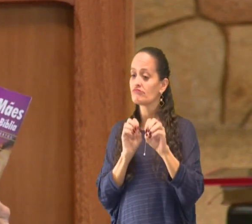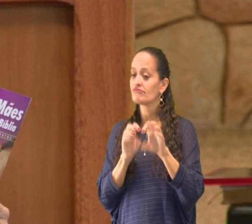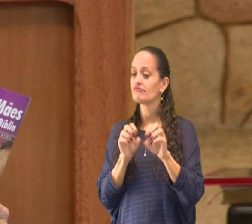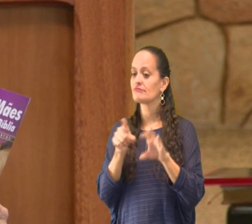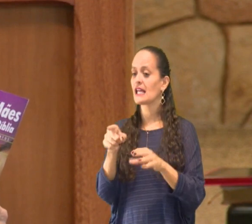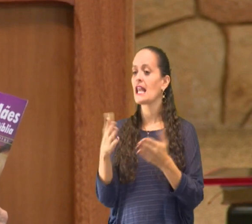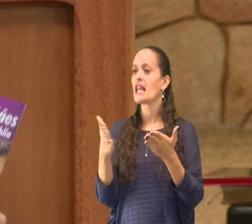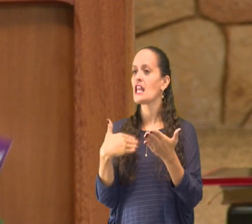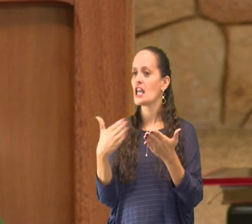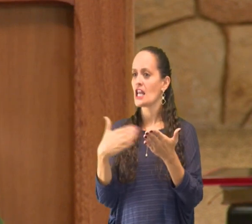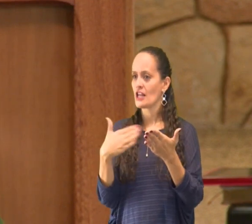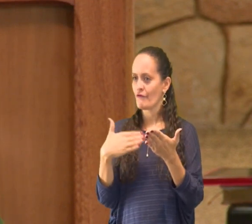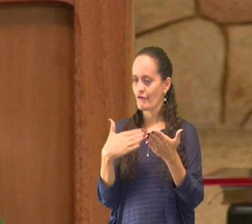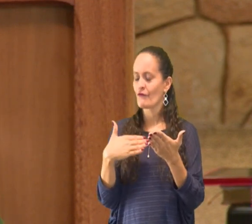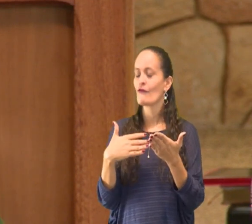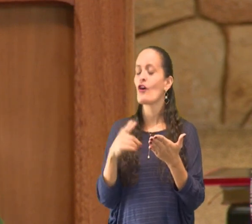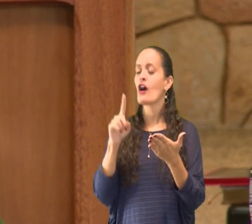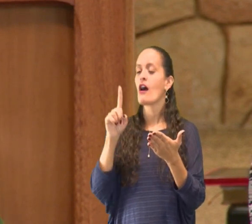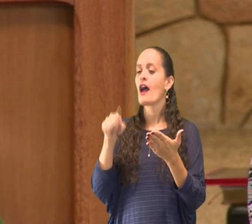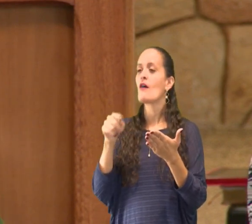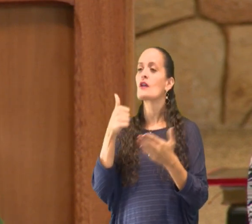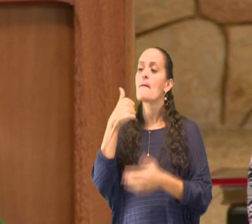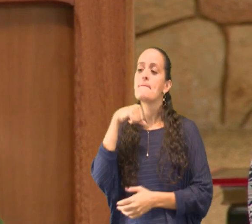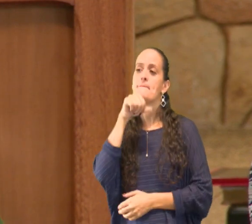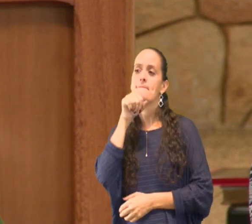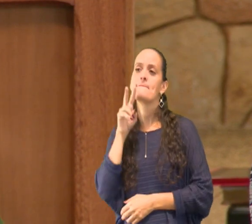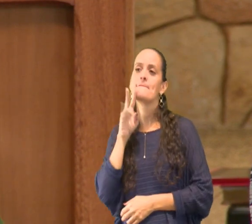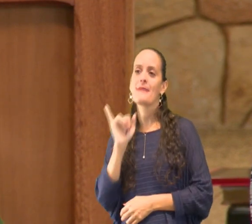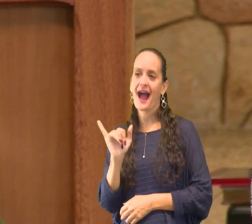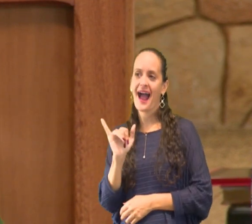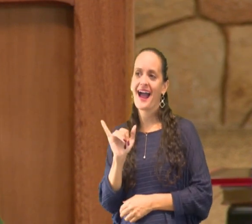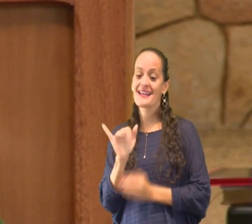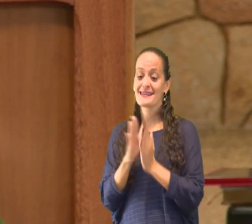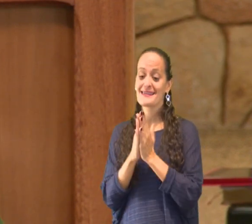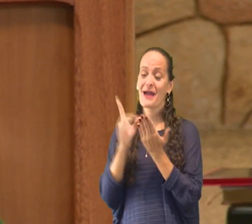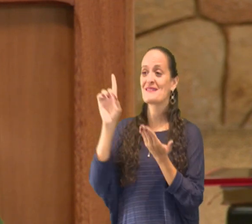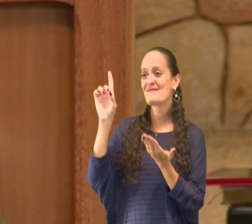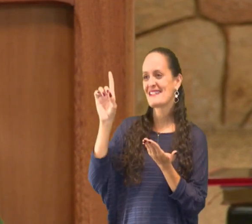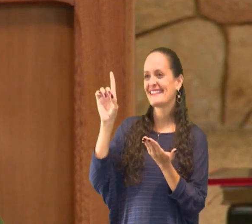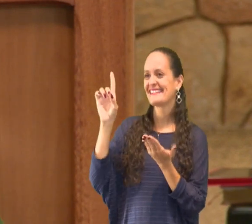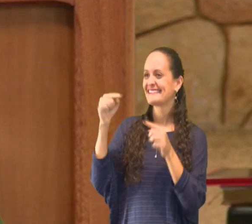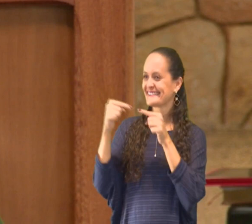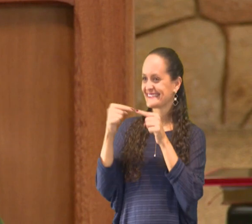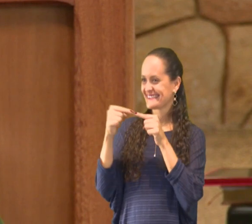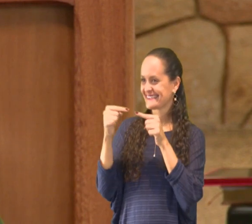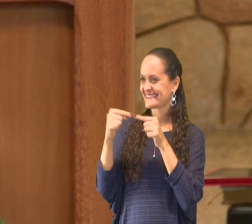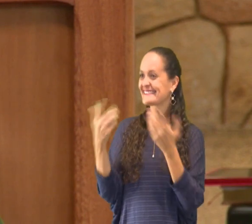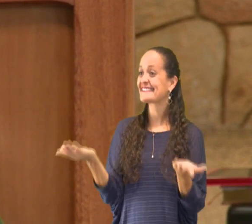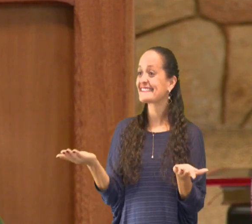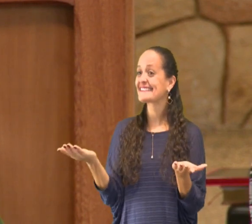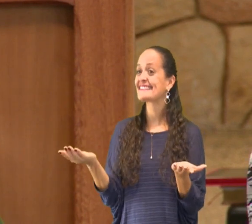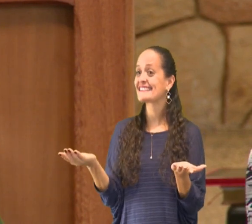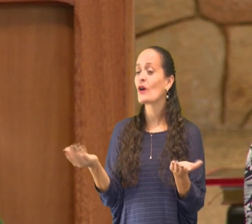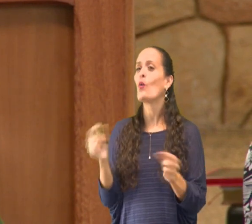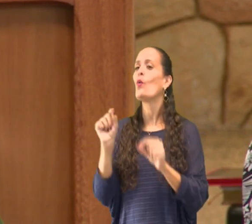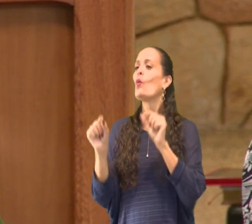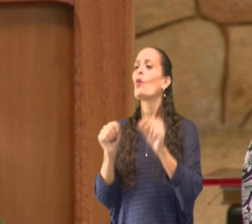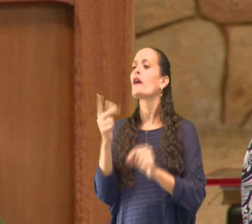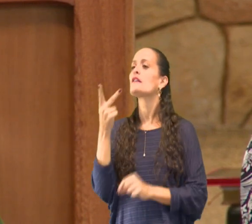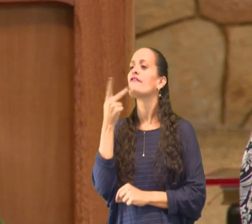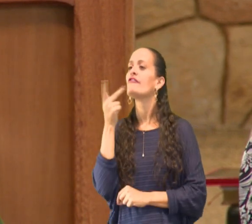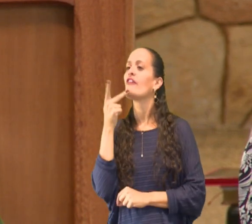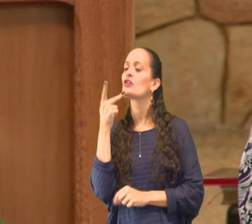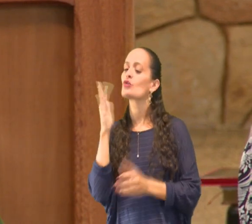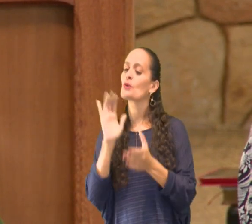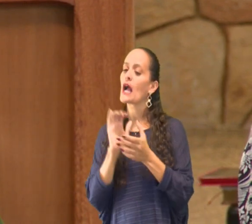revista do Ministério Oicos, os pais e mães da Bíblia. Por exemplo, o que você tem a falar sobre o